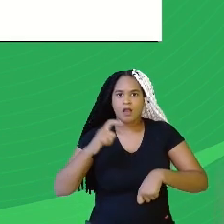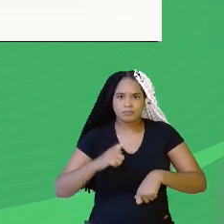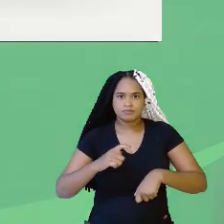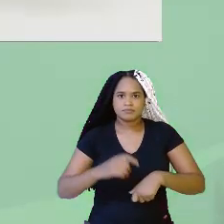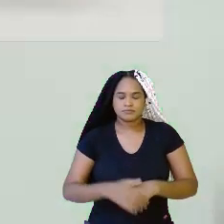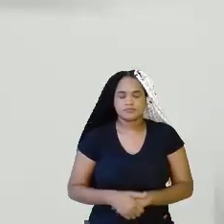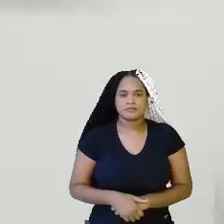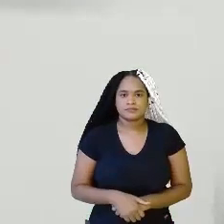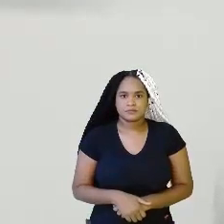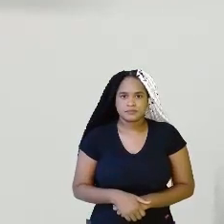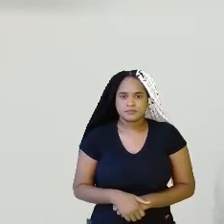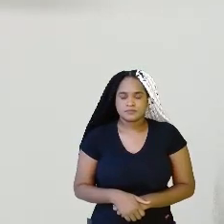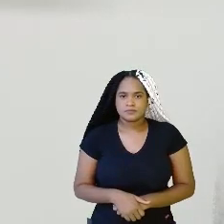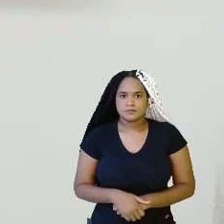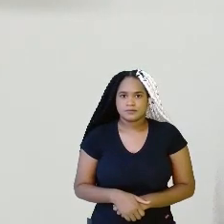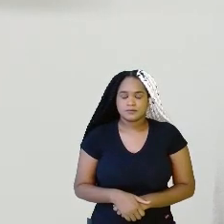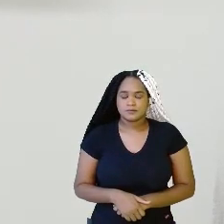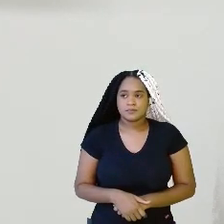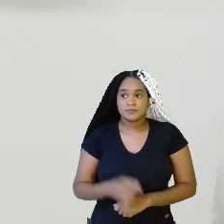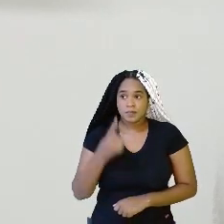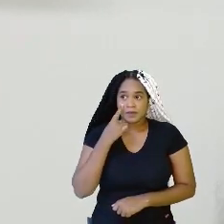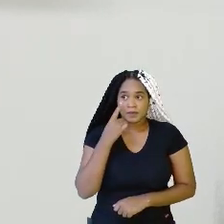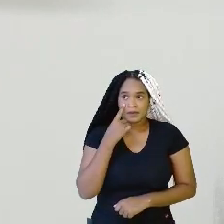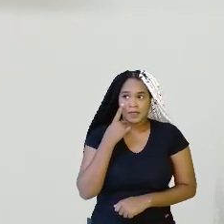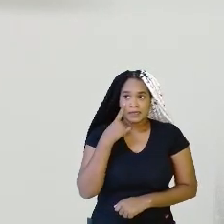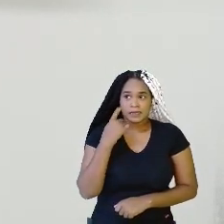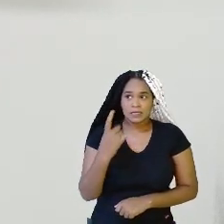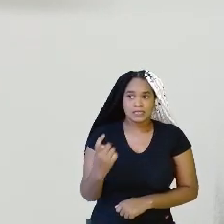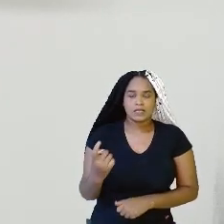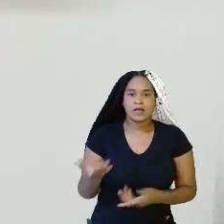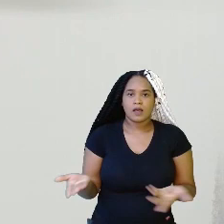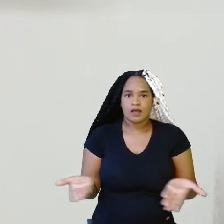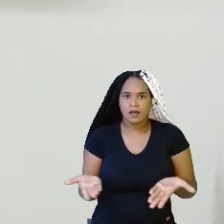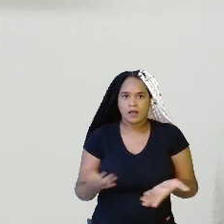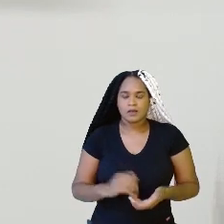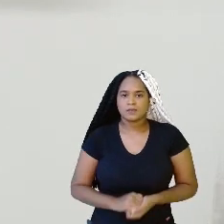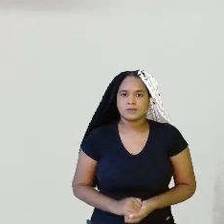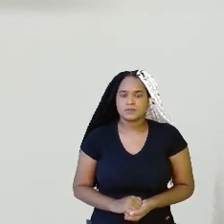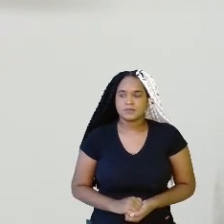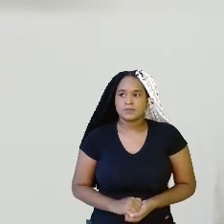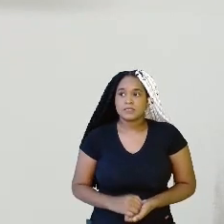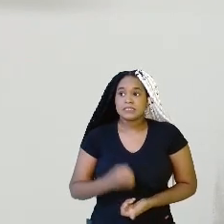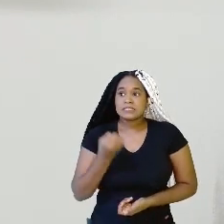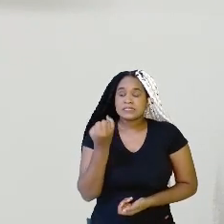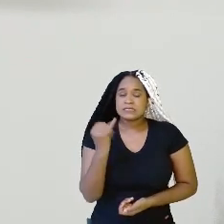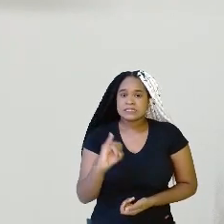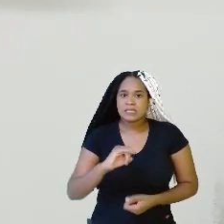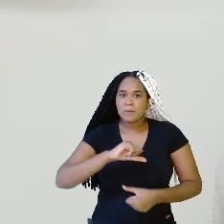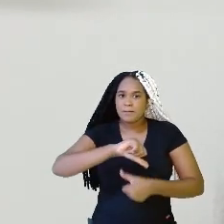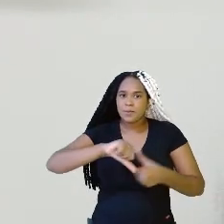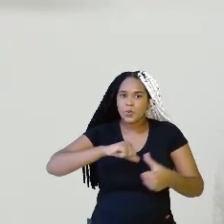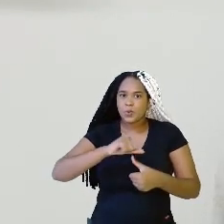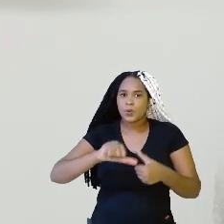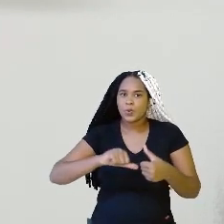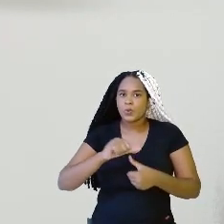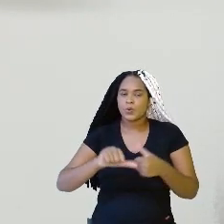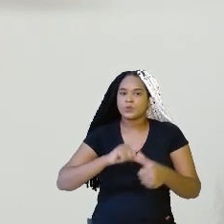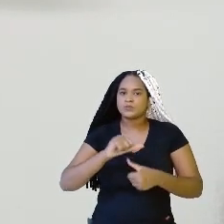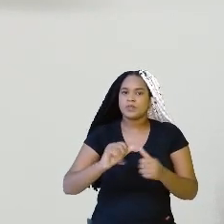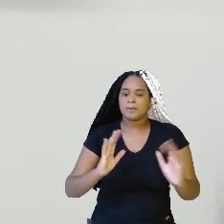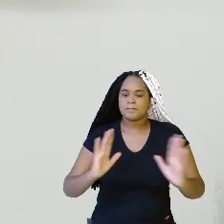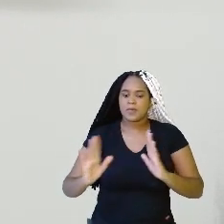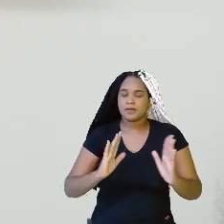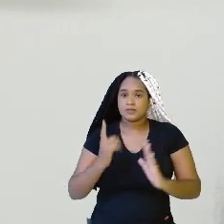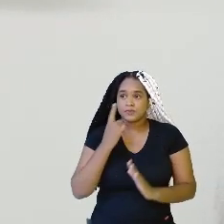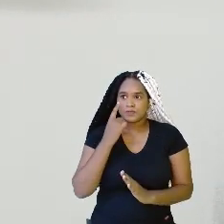está acontecendo. Veja que coisa interessante, como muda o sentido quando a gente muda o tempo verbal. Os dois